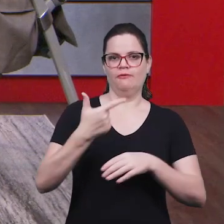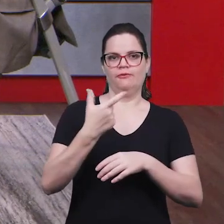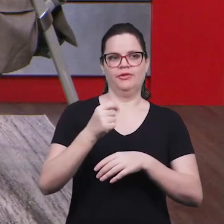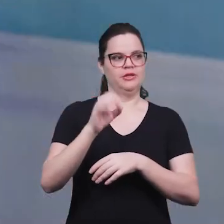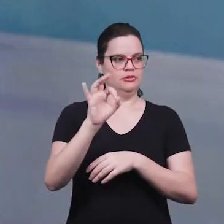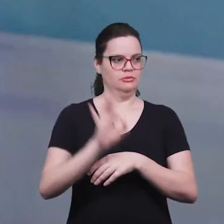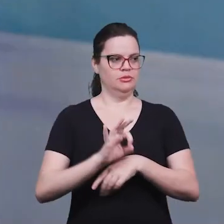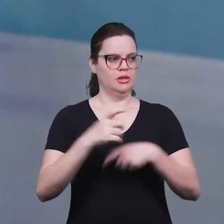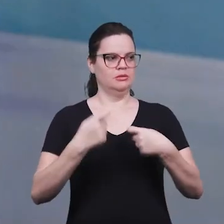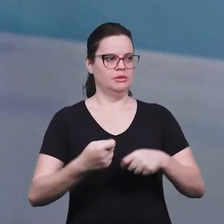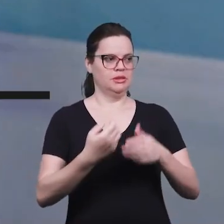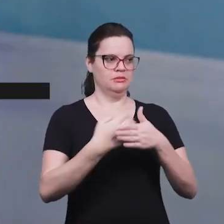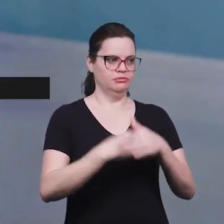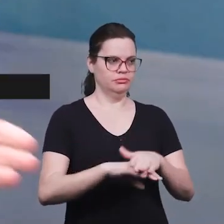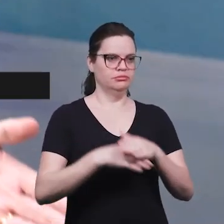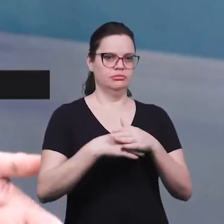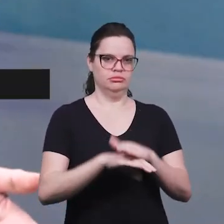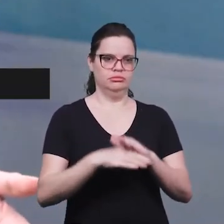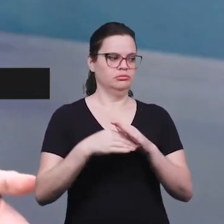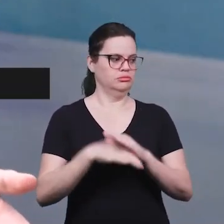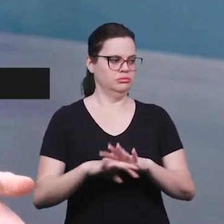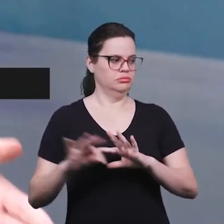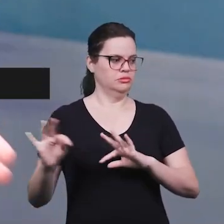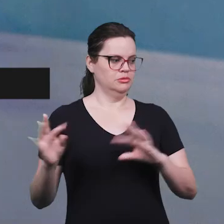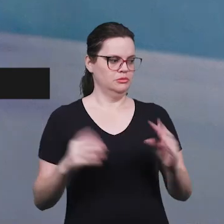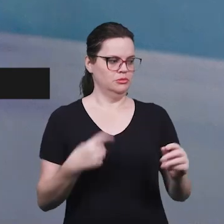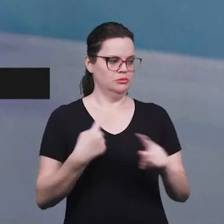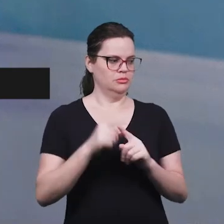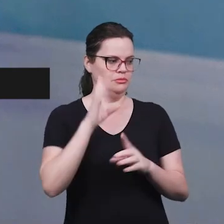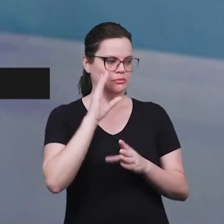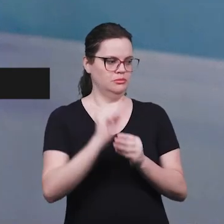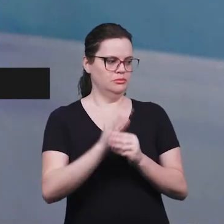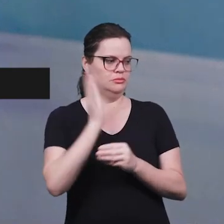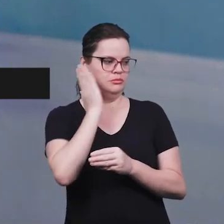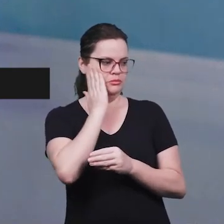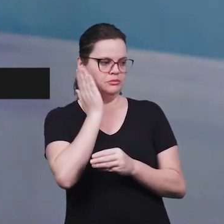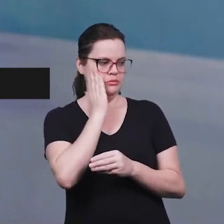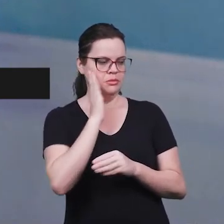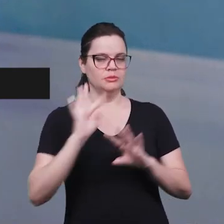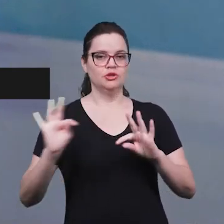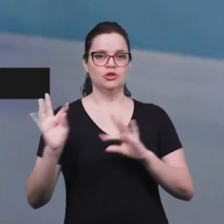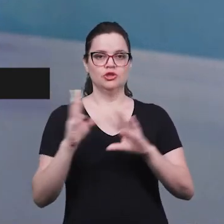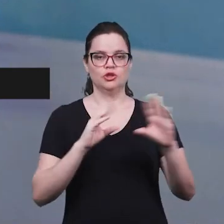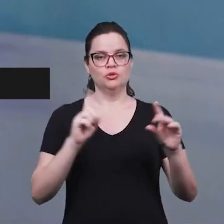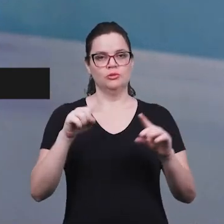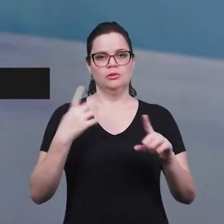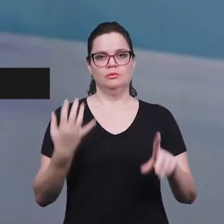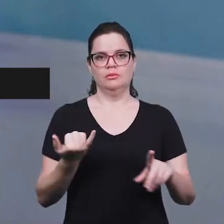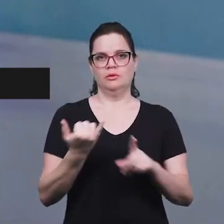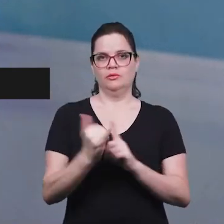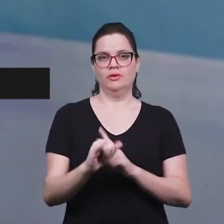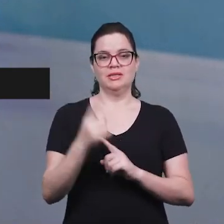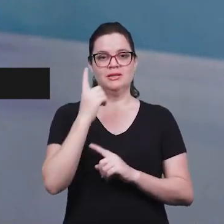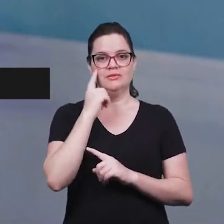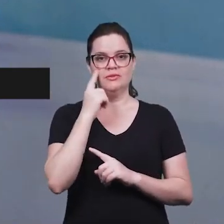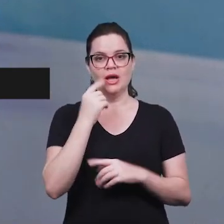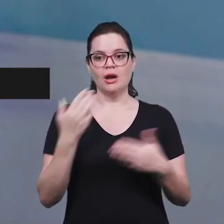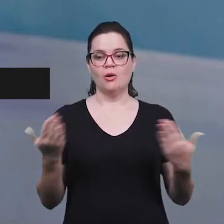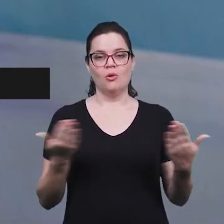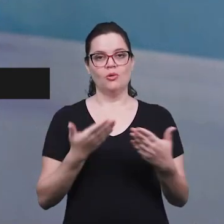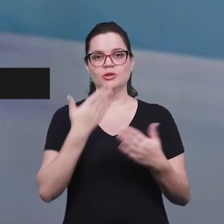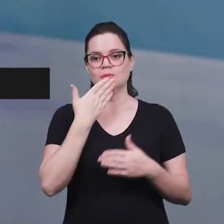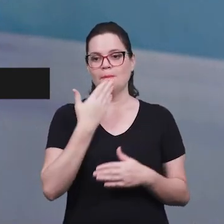na economia, né, a palavra ela é profética e até hoje os economistas aconselham que o melhor número é